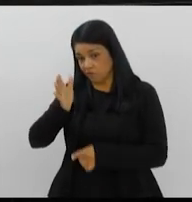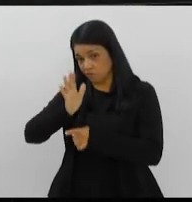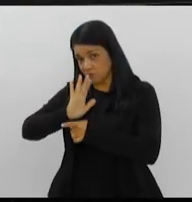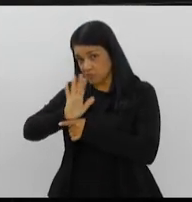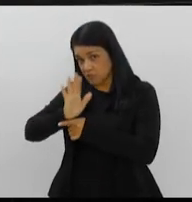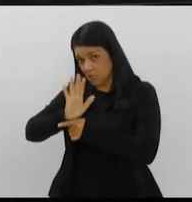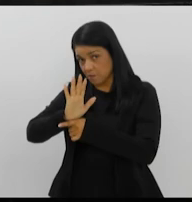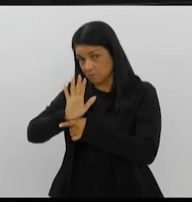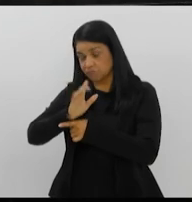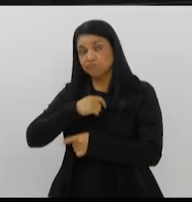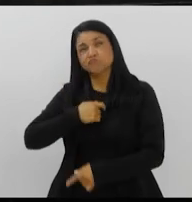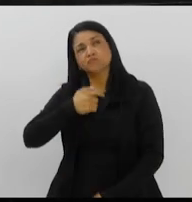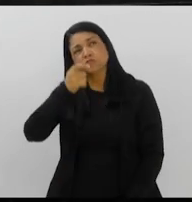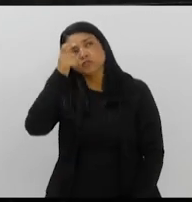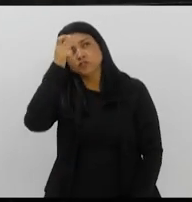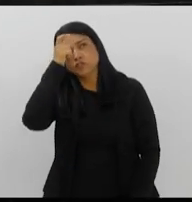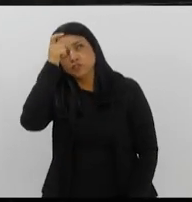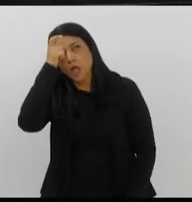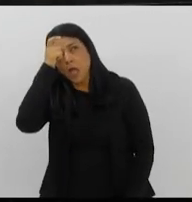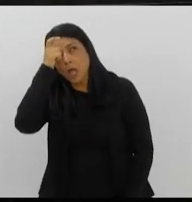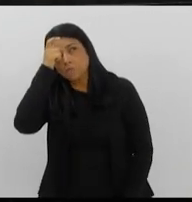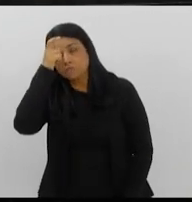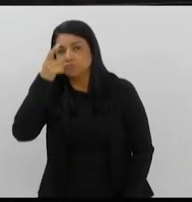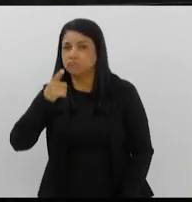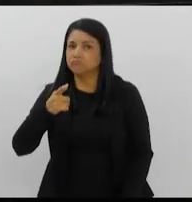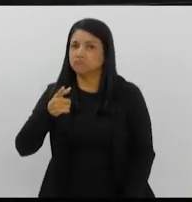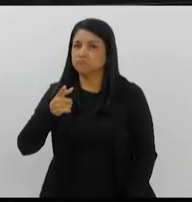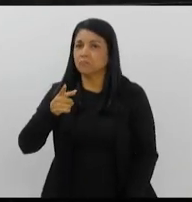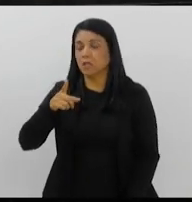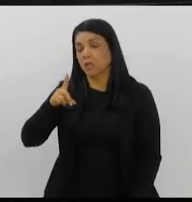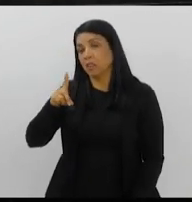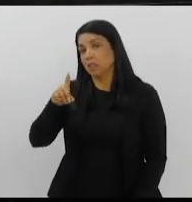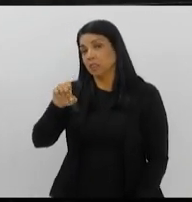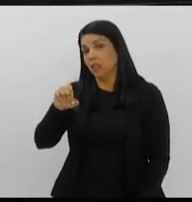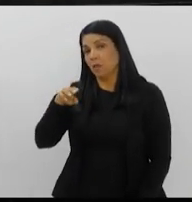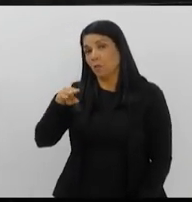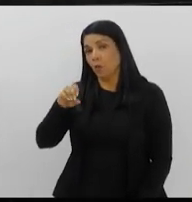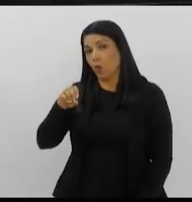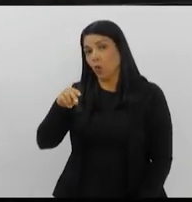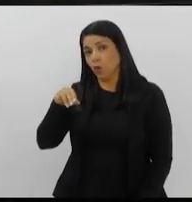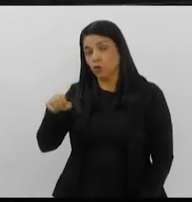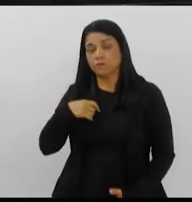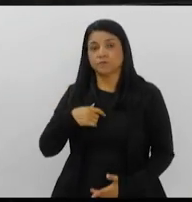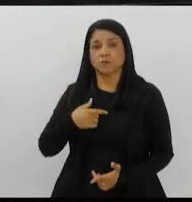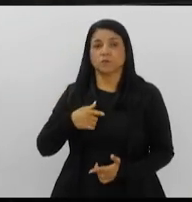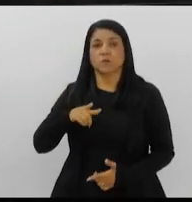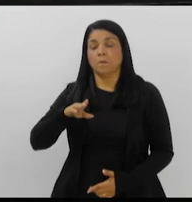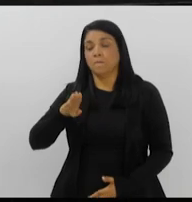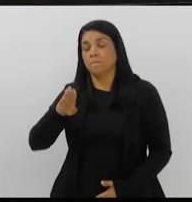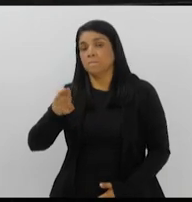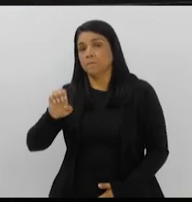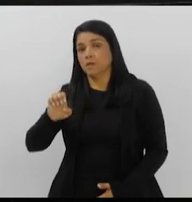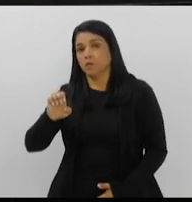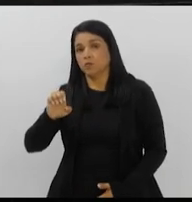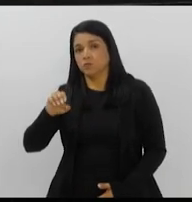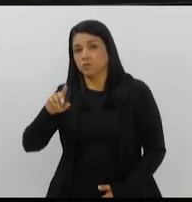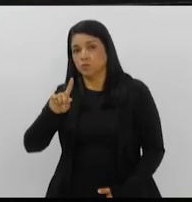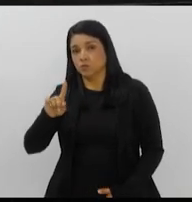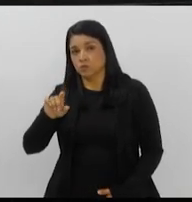Diabo, demônio, Beuzebu, Lucifer,